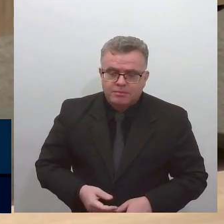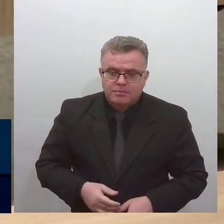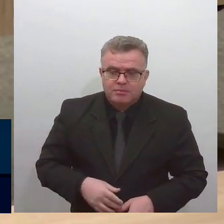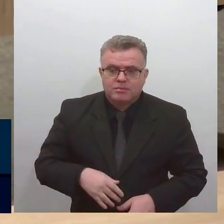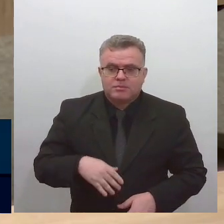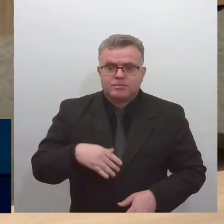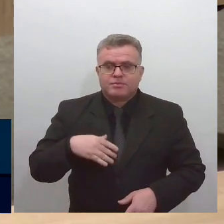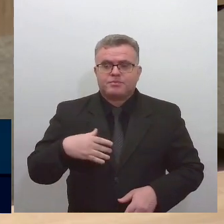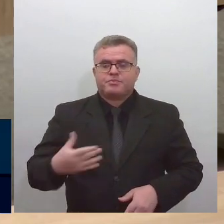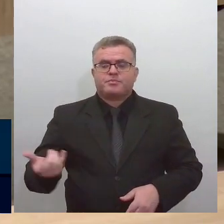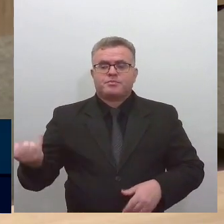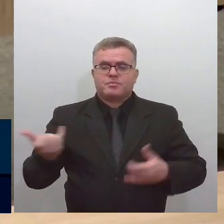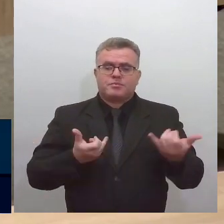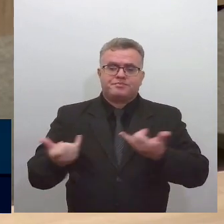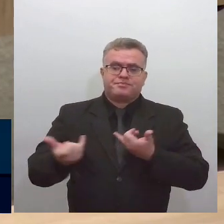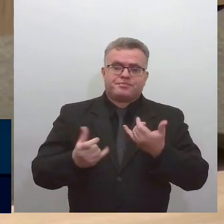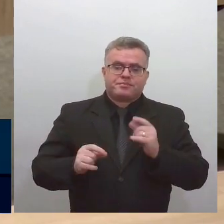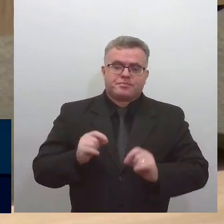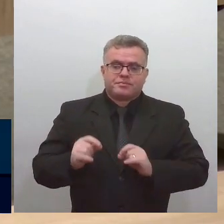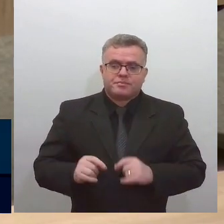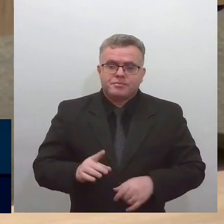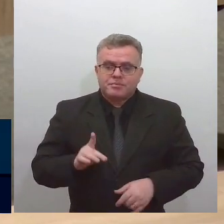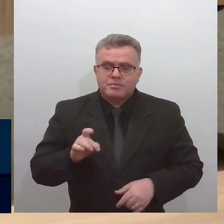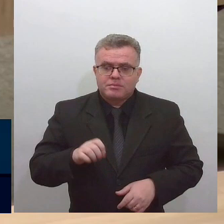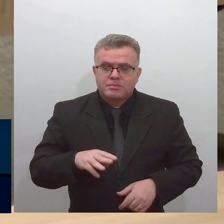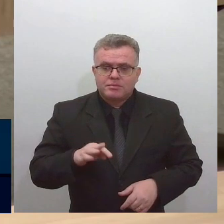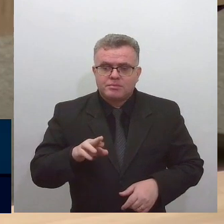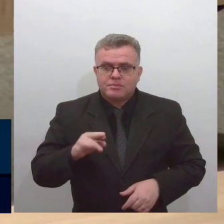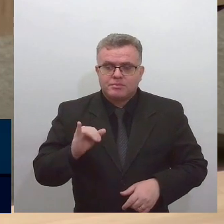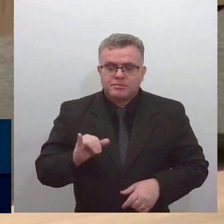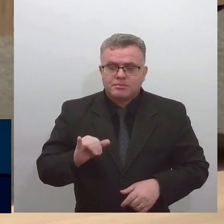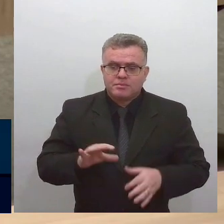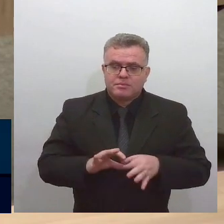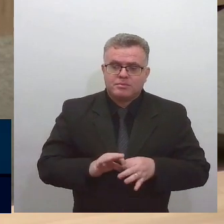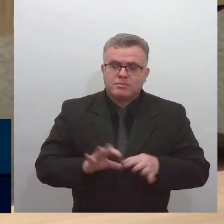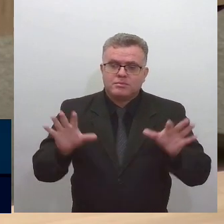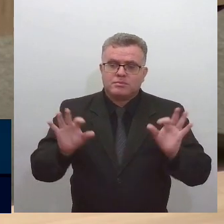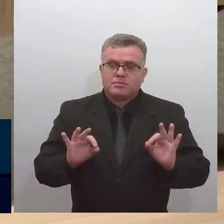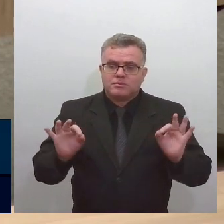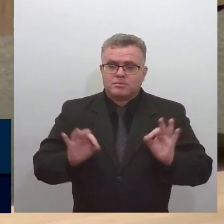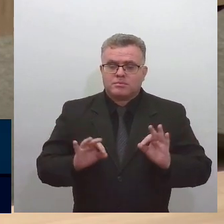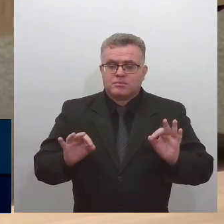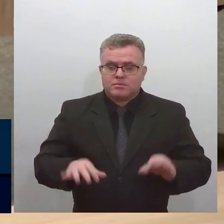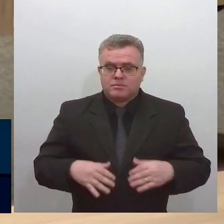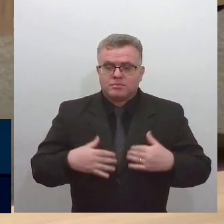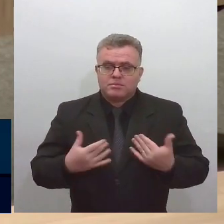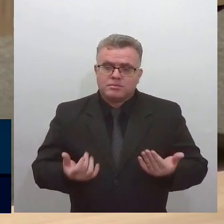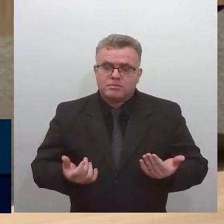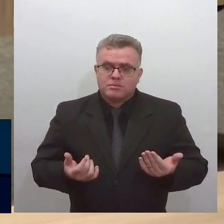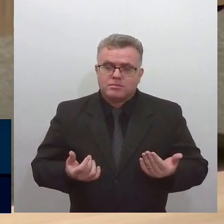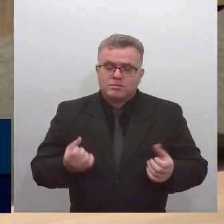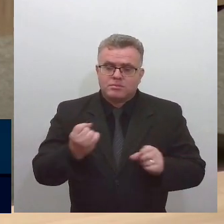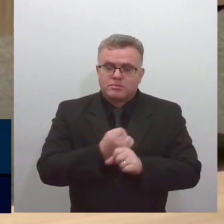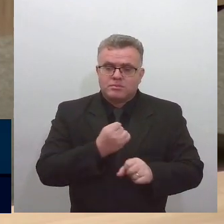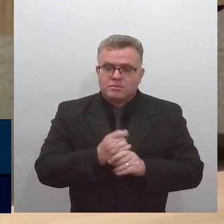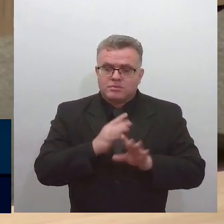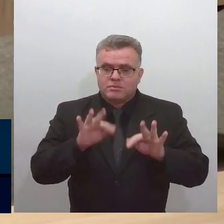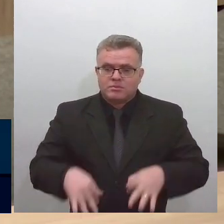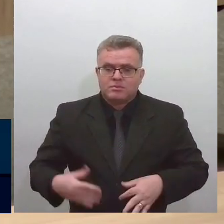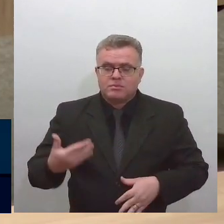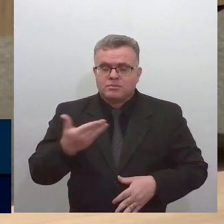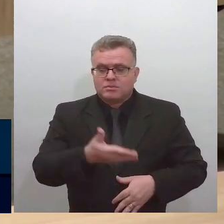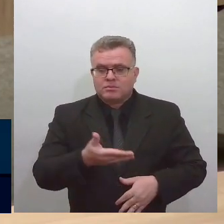eu tive é que o denit não autorizou a conclusão da obra devido